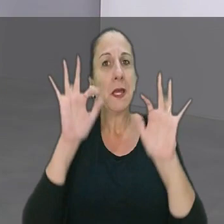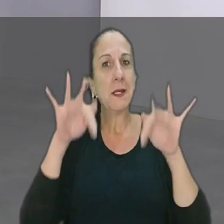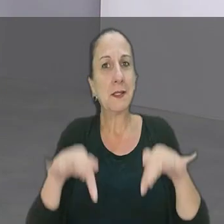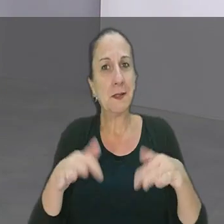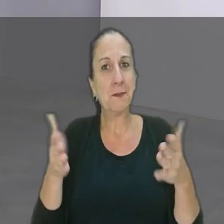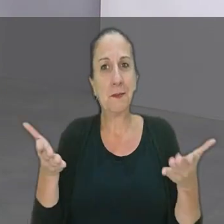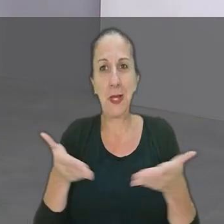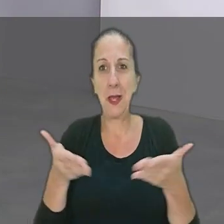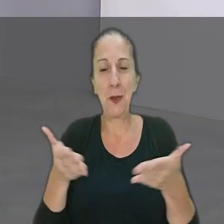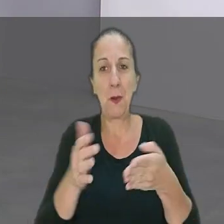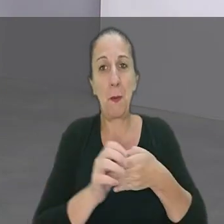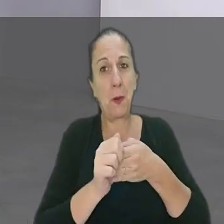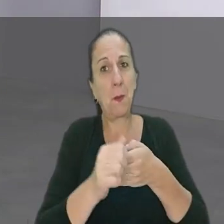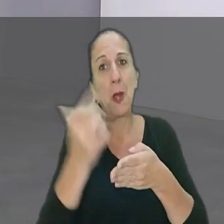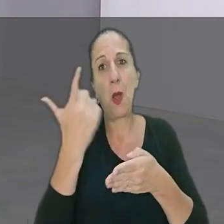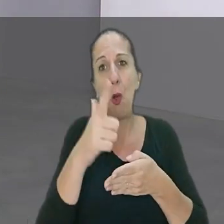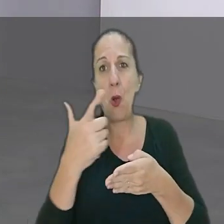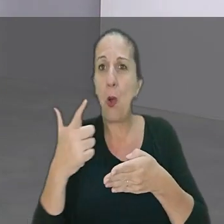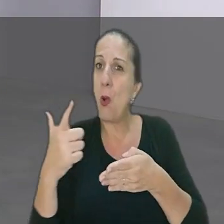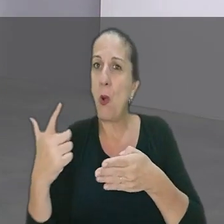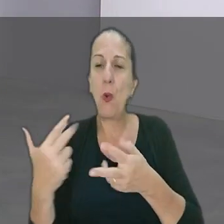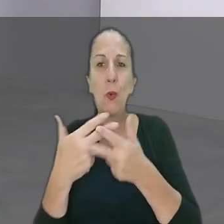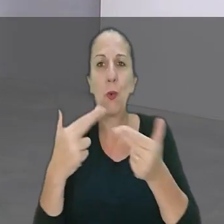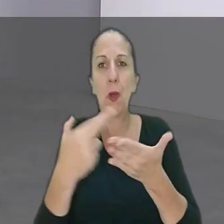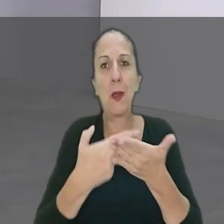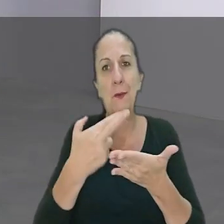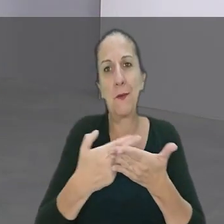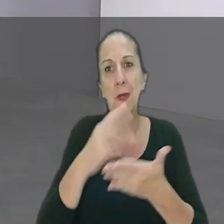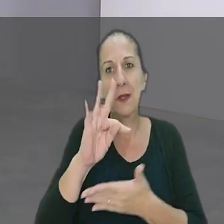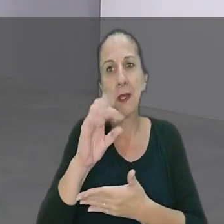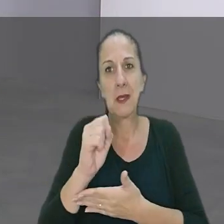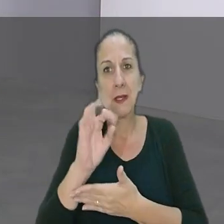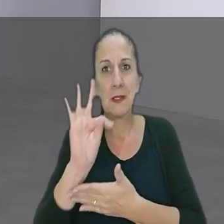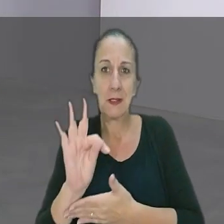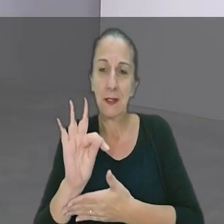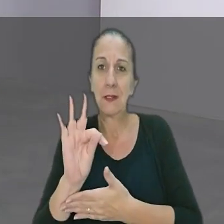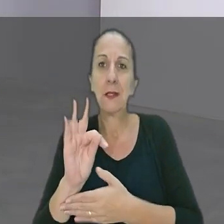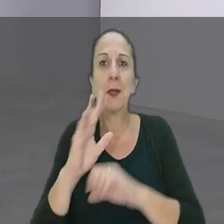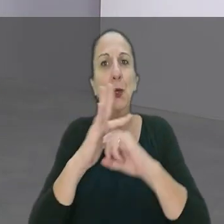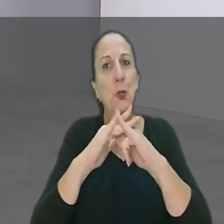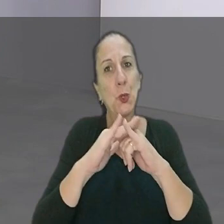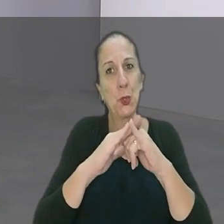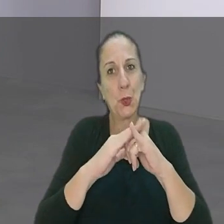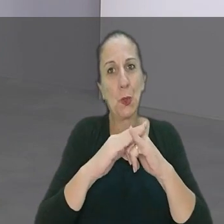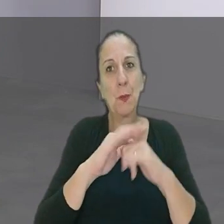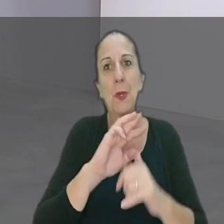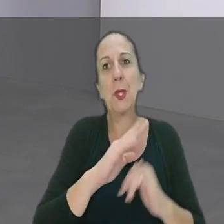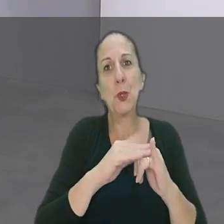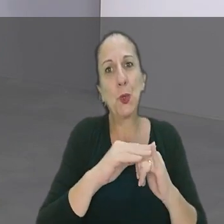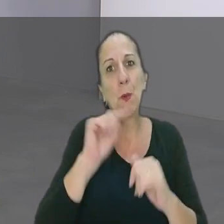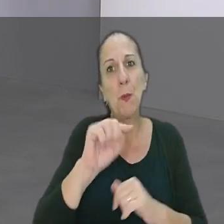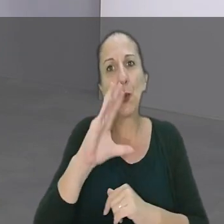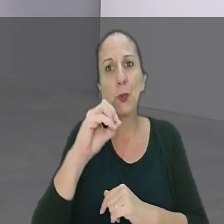Bom, nós encerramos por aqui. Para acompanhar outras edições do Revista TST, acesse o nosso canal no YouTube,